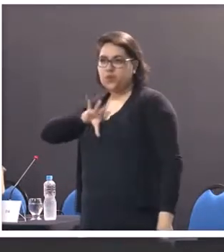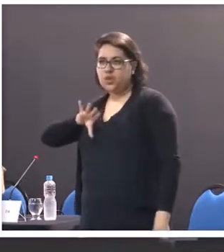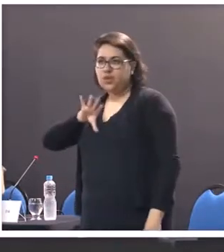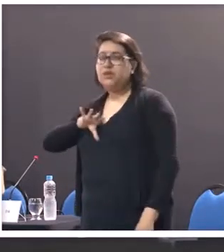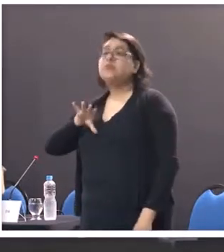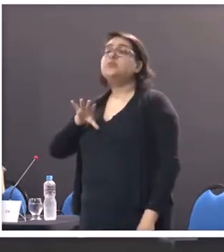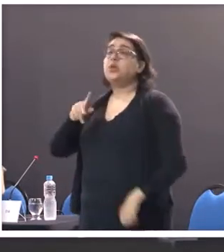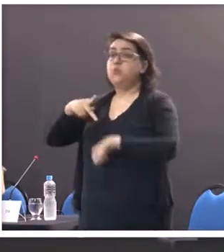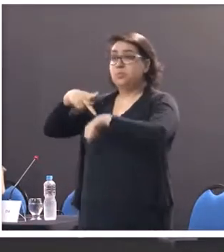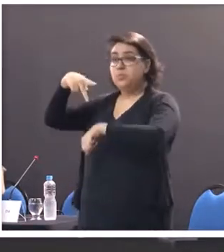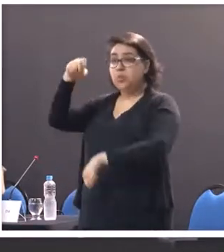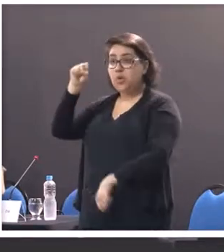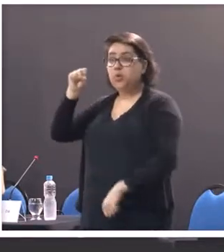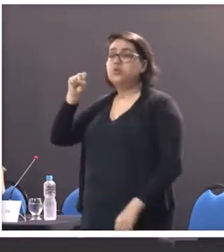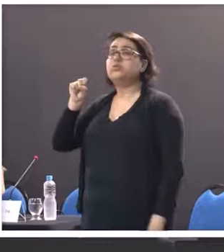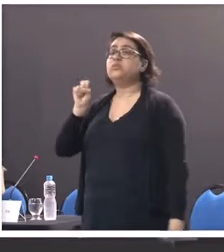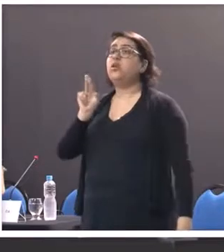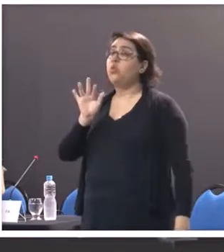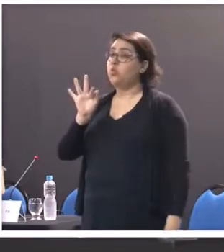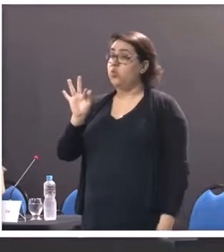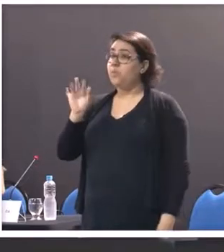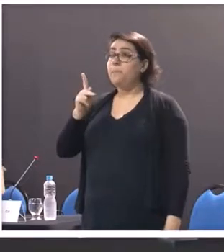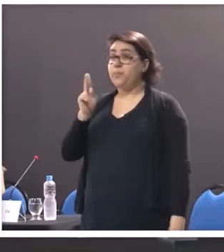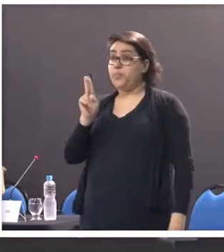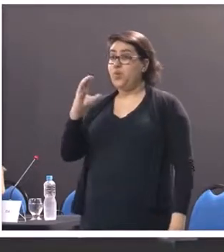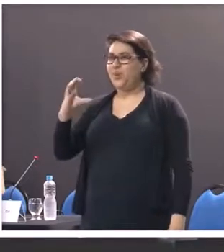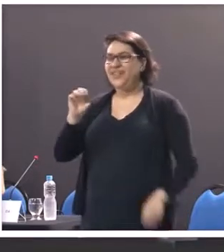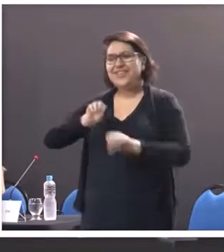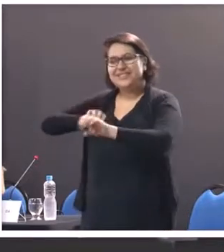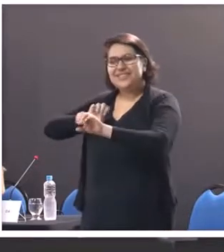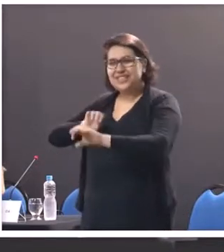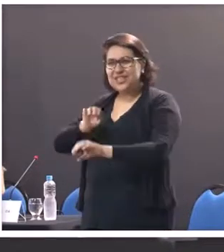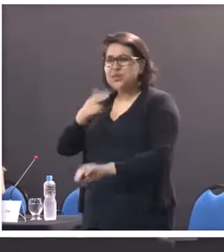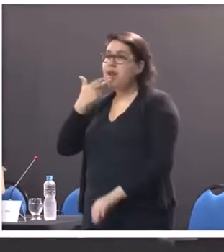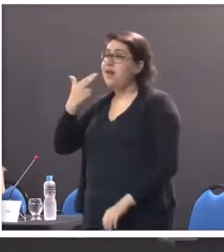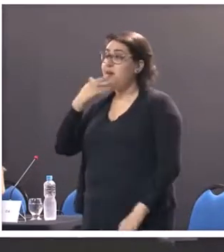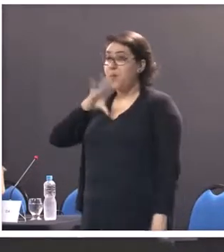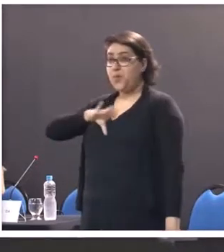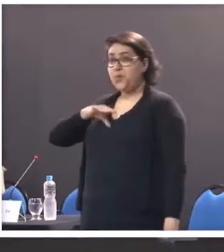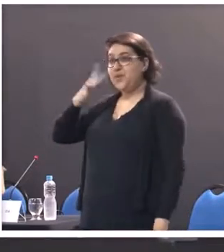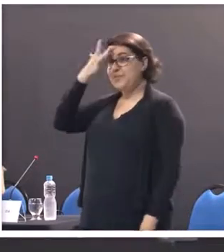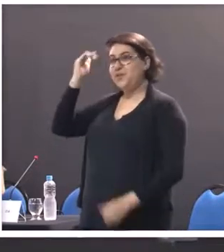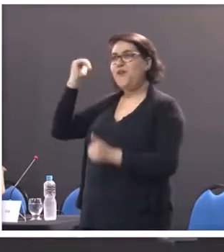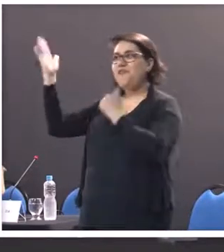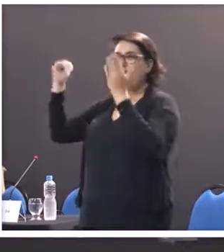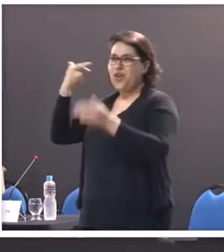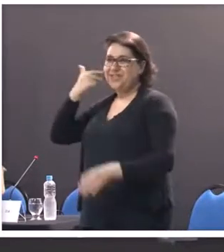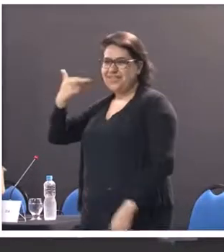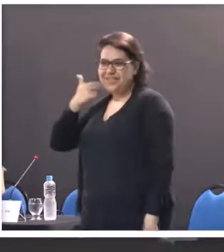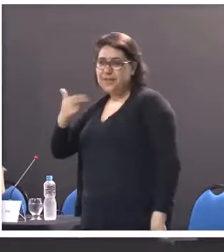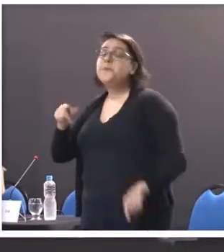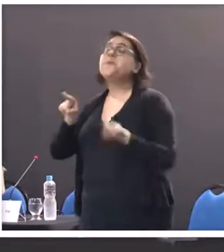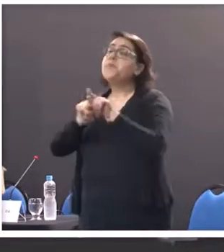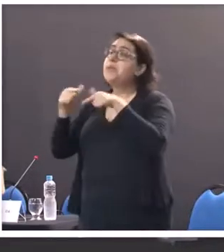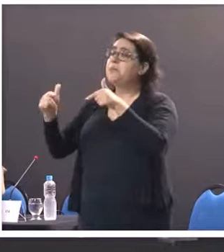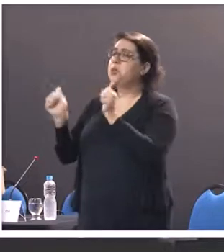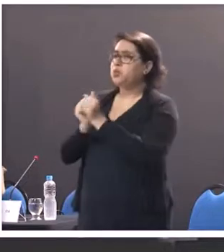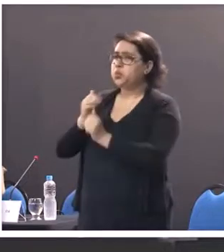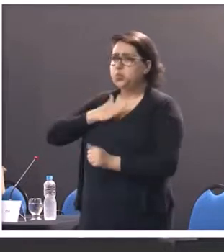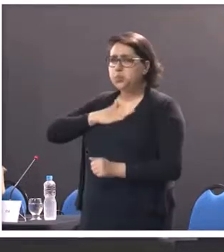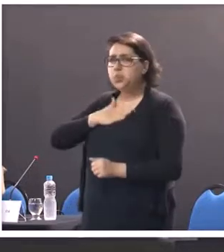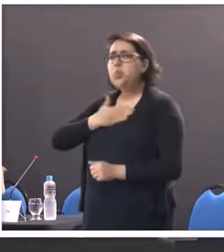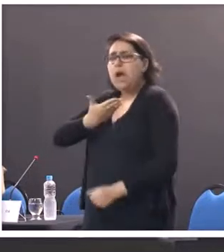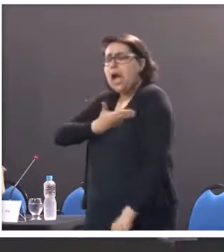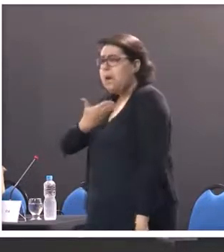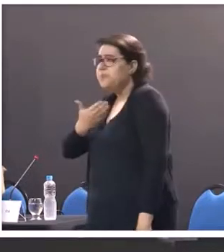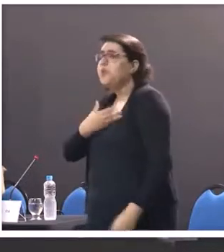pela PUC em Ensino de Língua Portuguesa para Estrangeiros e trabalha junto comigo, é um amigo querido,